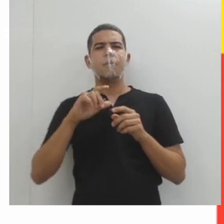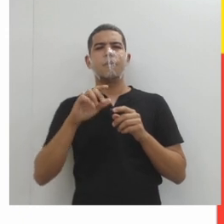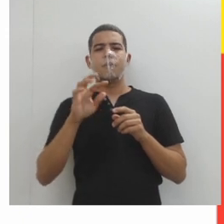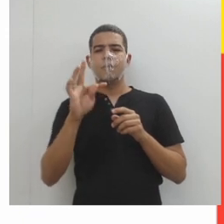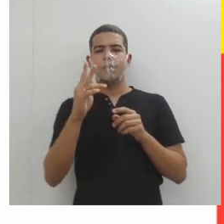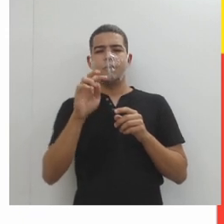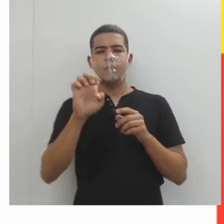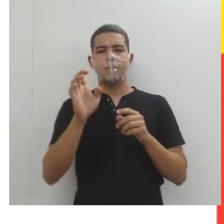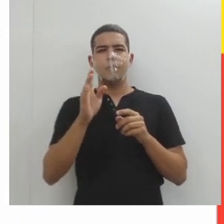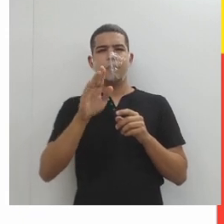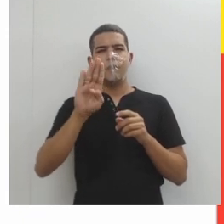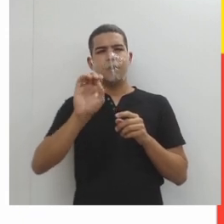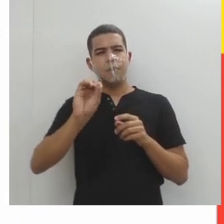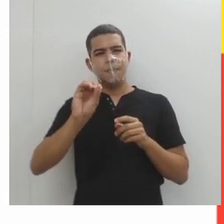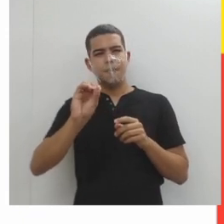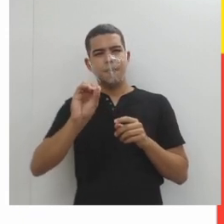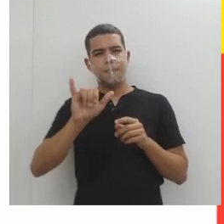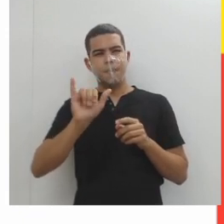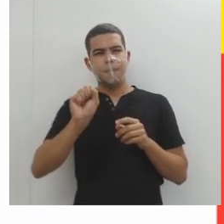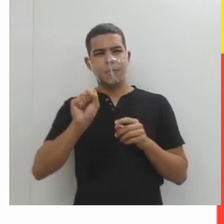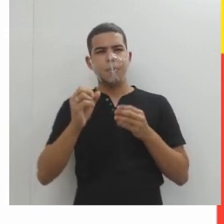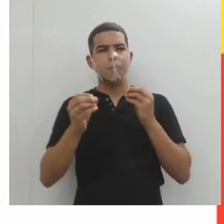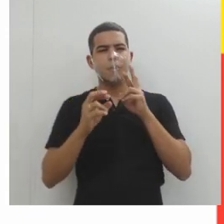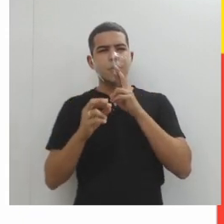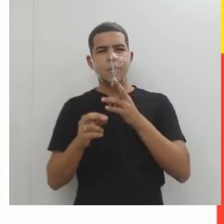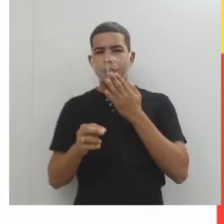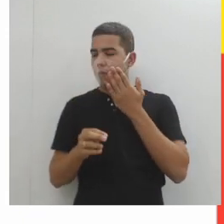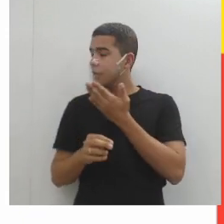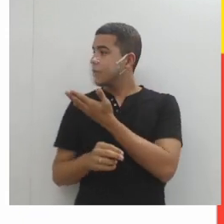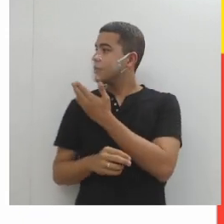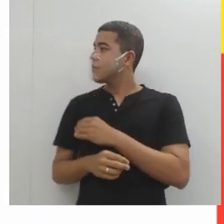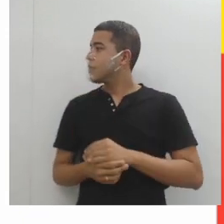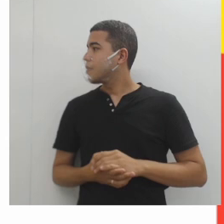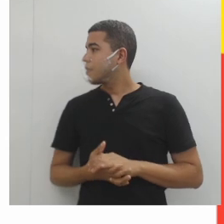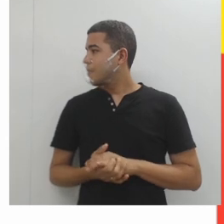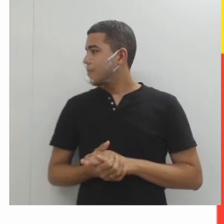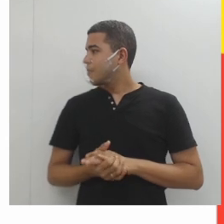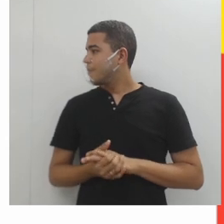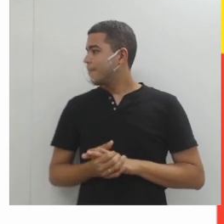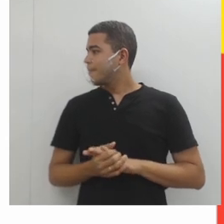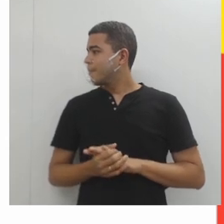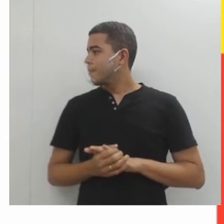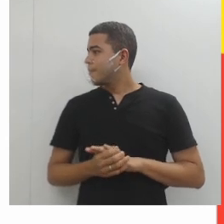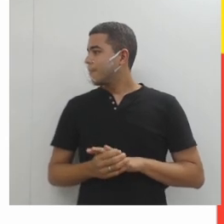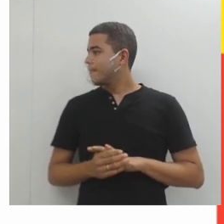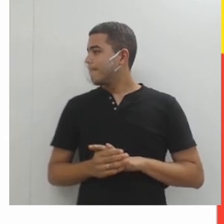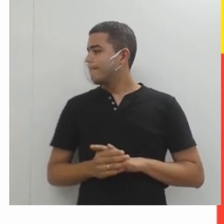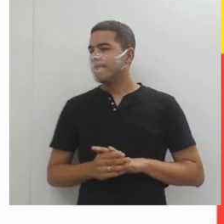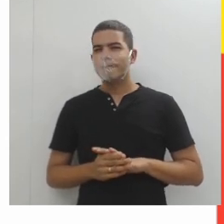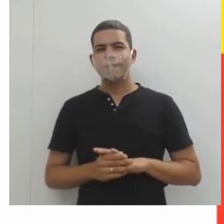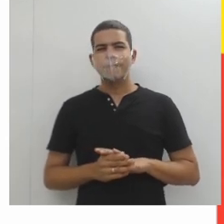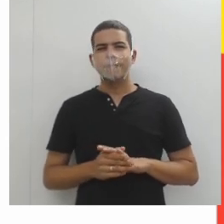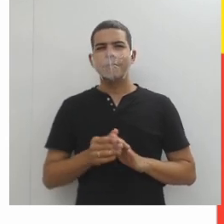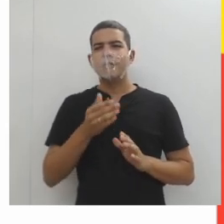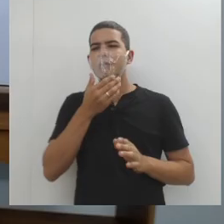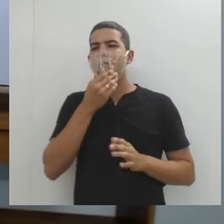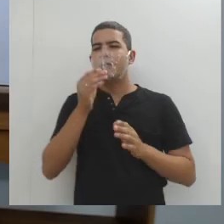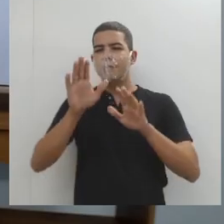have, beleza? Então, observa a tua resposta. The boys have not arrived home yet. Os meninos ainda